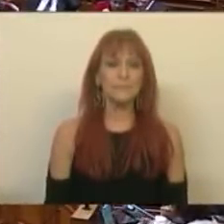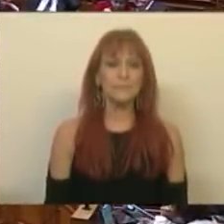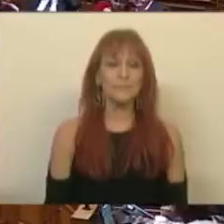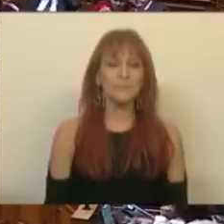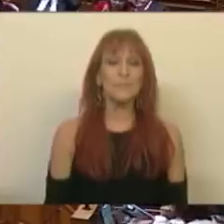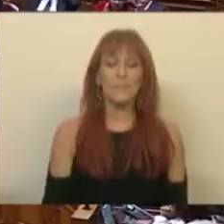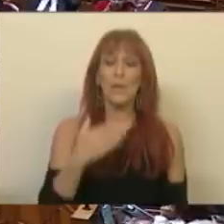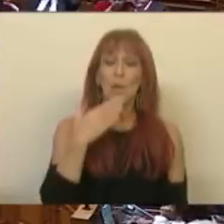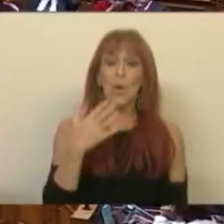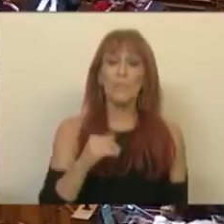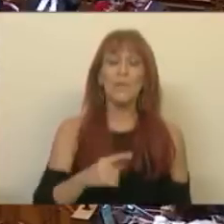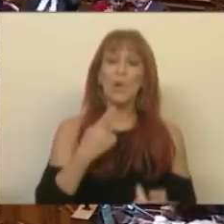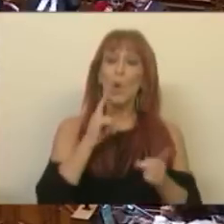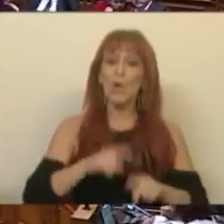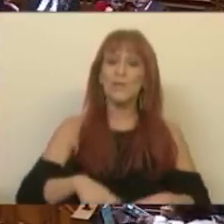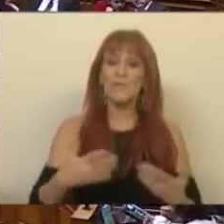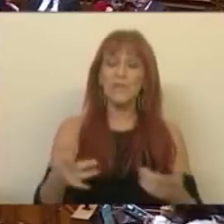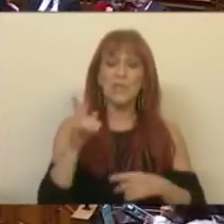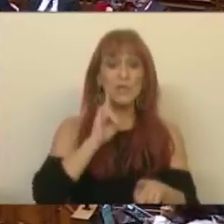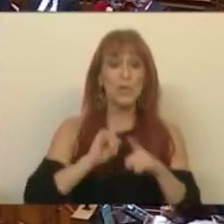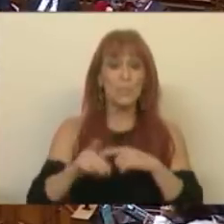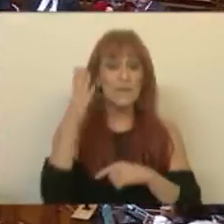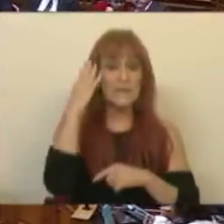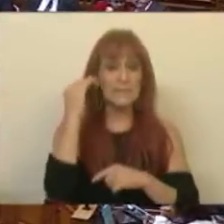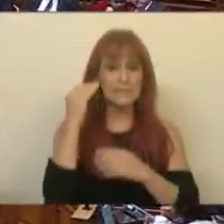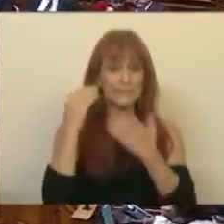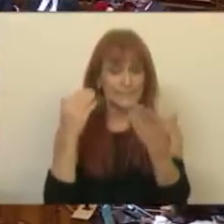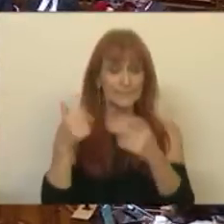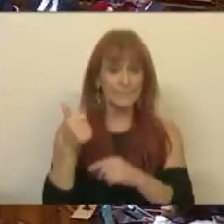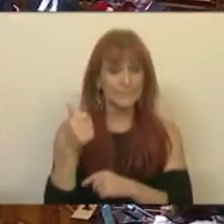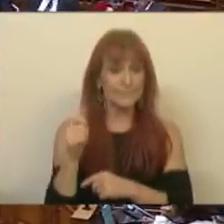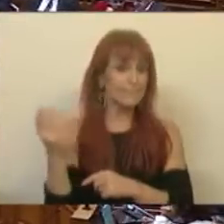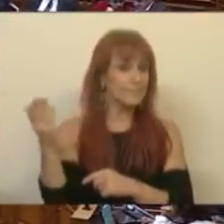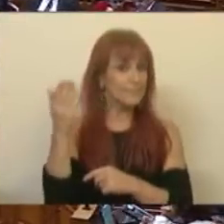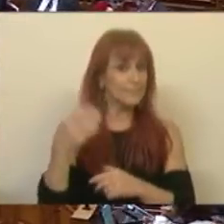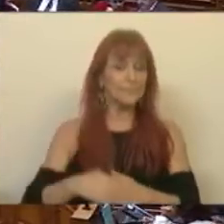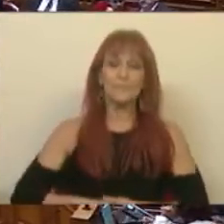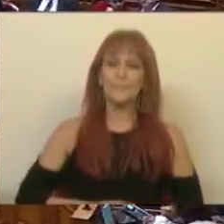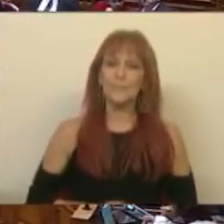Muito obrigado de novo a palavra senhor deputada Catarina Martins